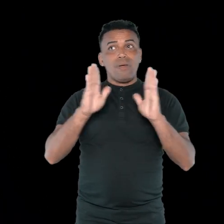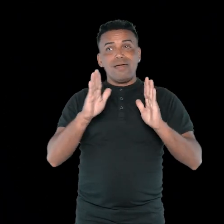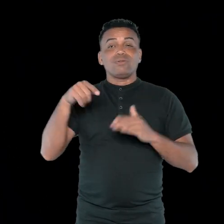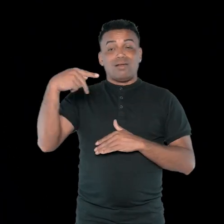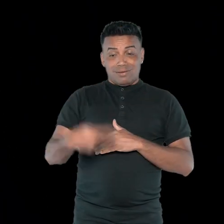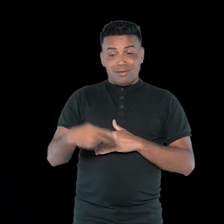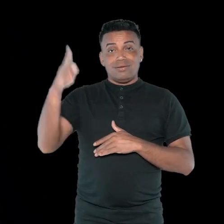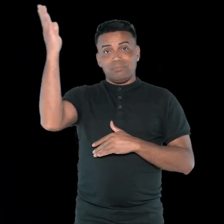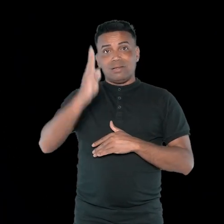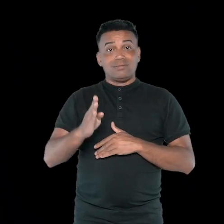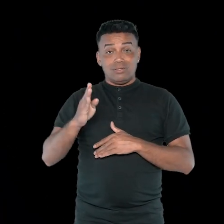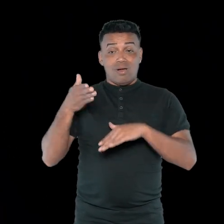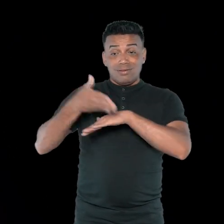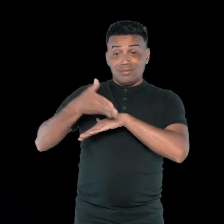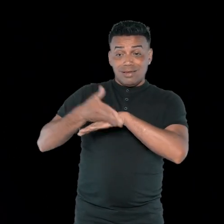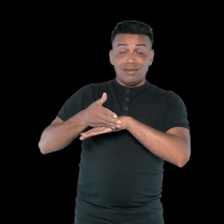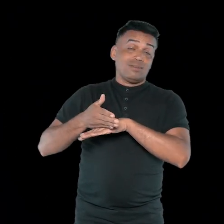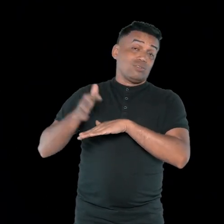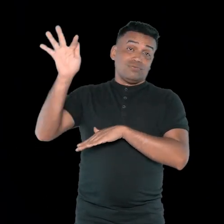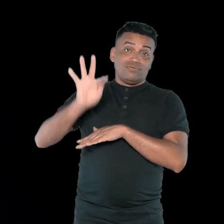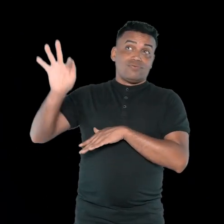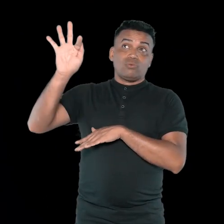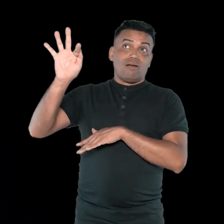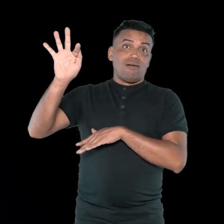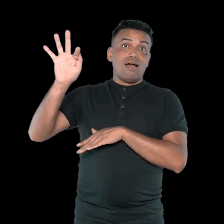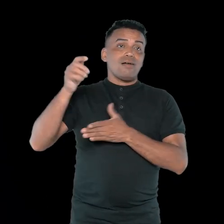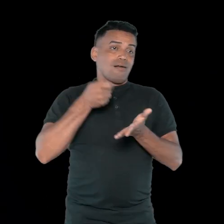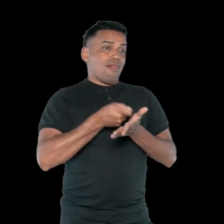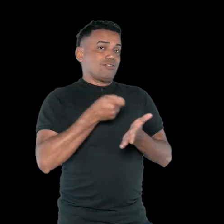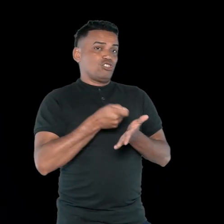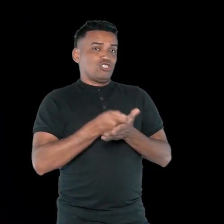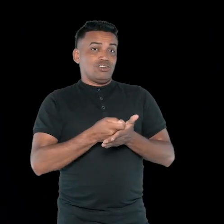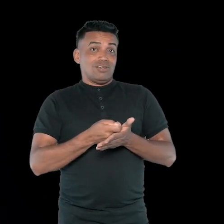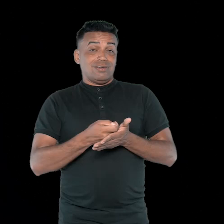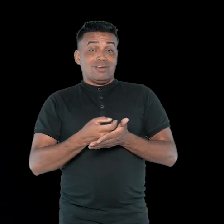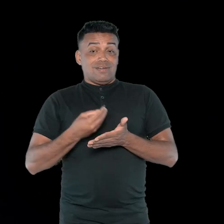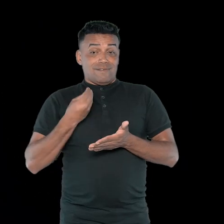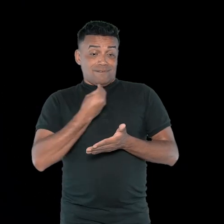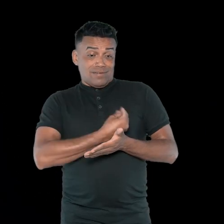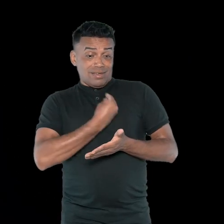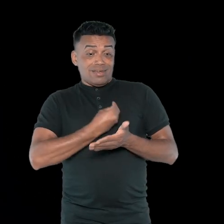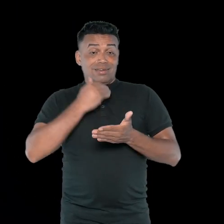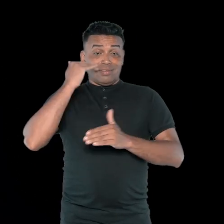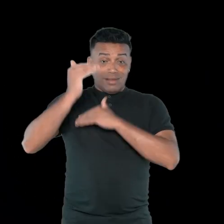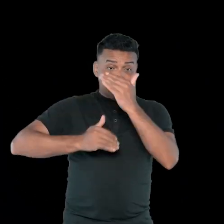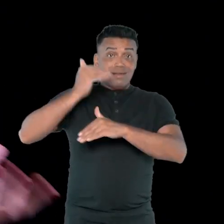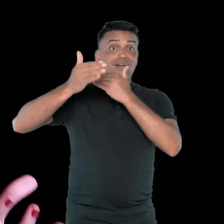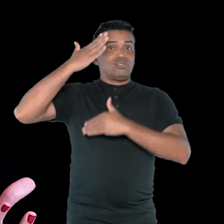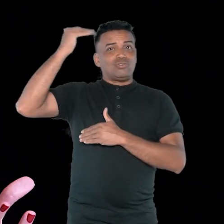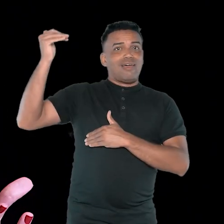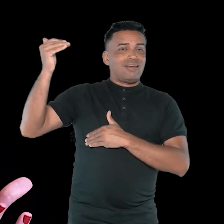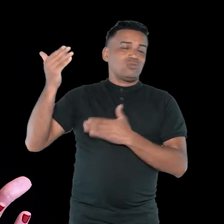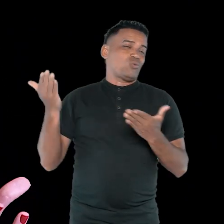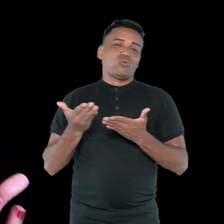acesso ao ensino superior fosse uma espécie de garantidor, né, de trabalho, de futuro, de profissão, hoje em dia não